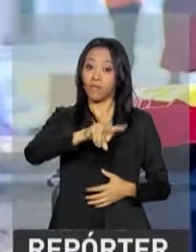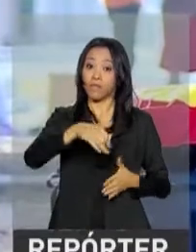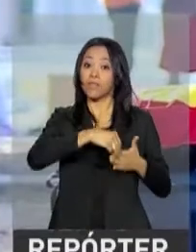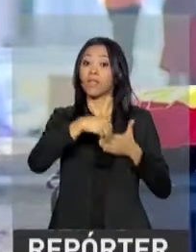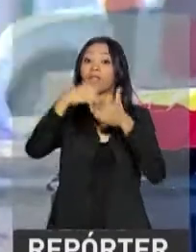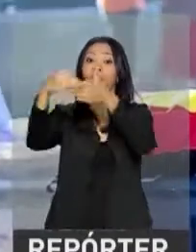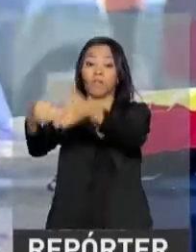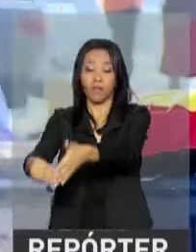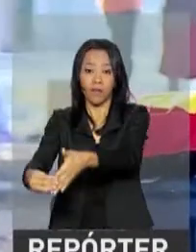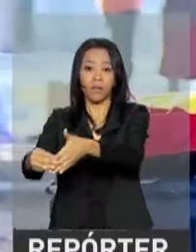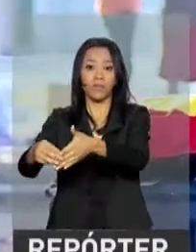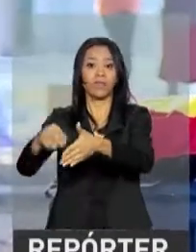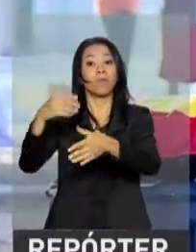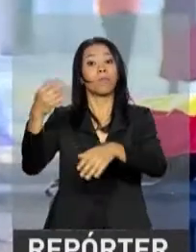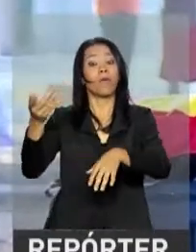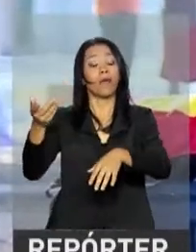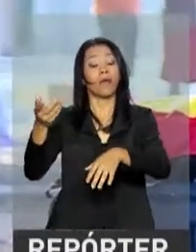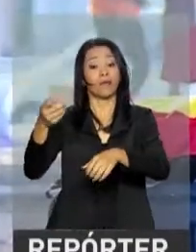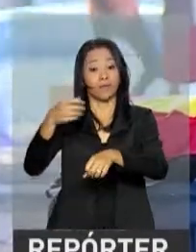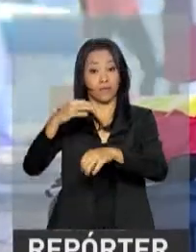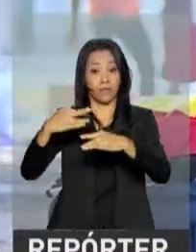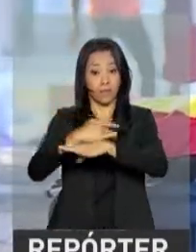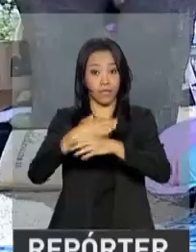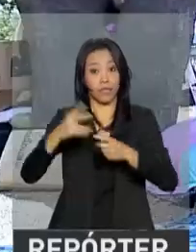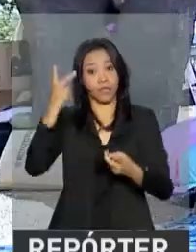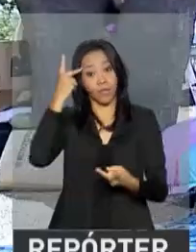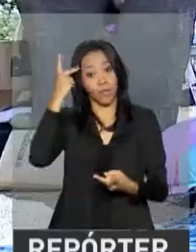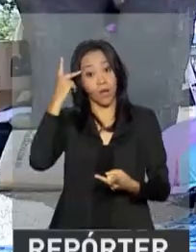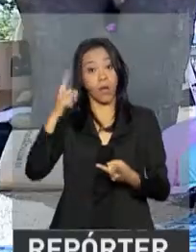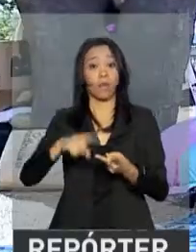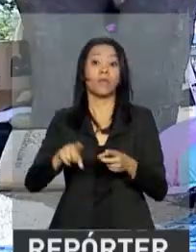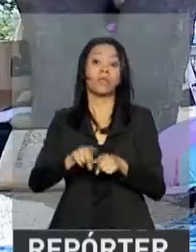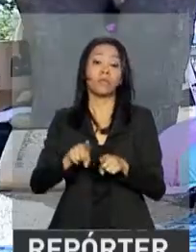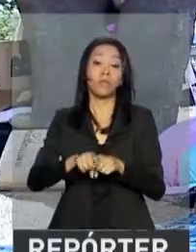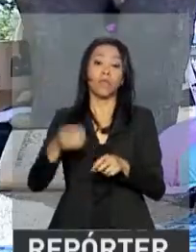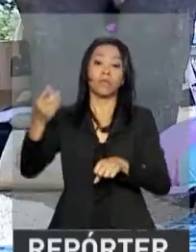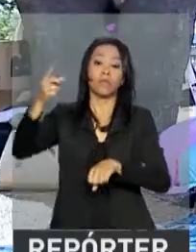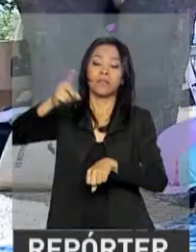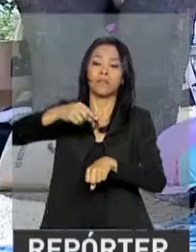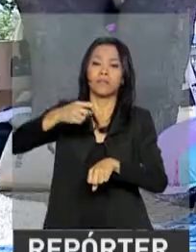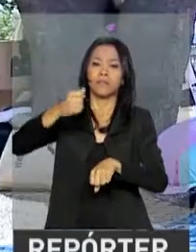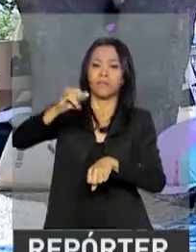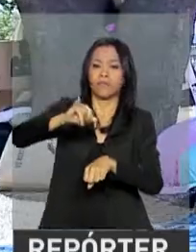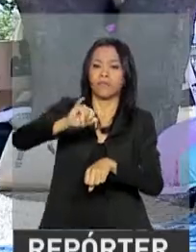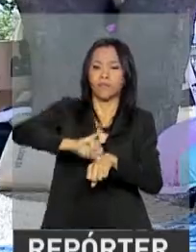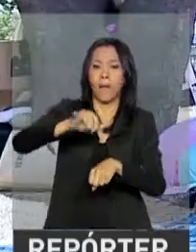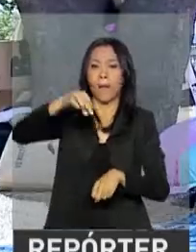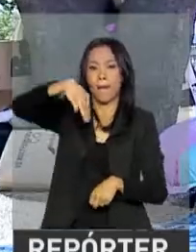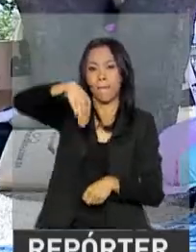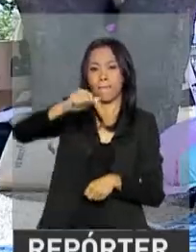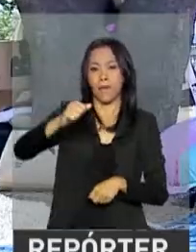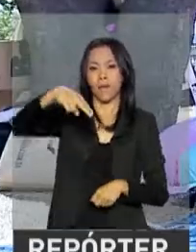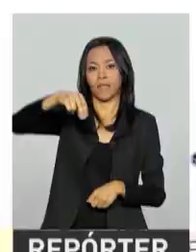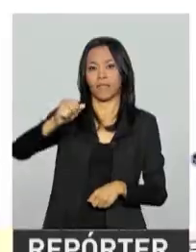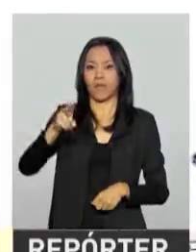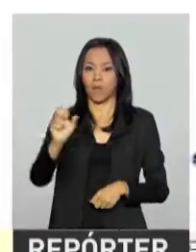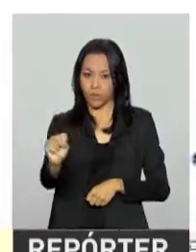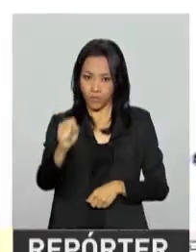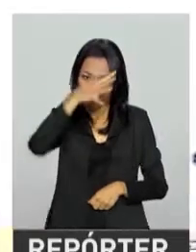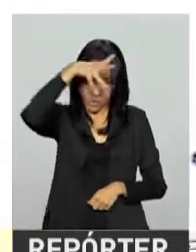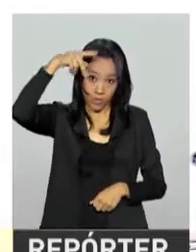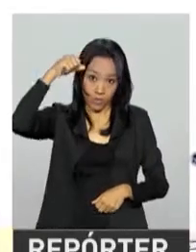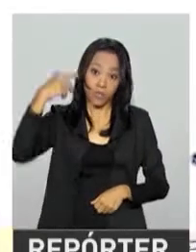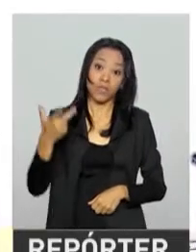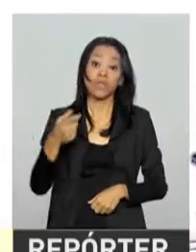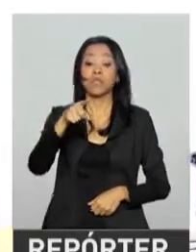encaminhados inicialmente para as cidades de São Paulo e Manaus, onde há possibilidade de oferta de abrigo e trabalho. A